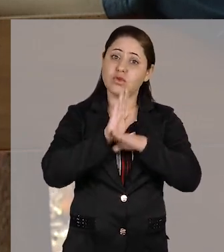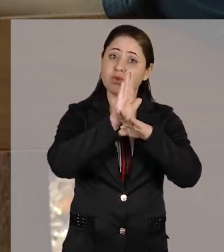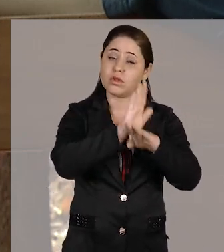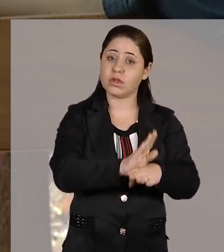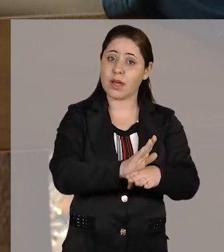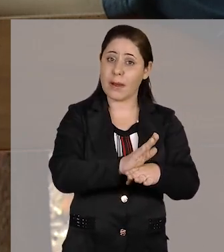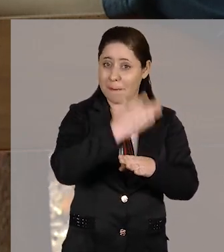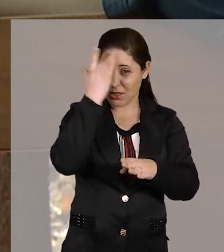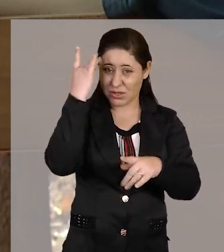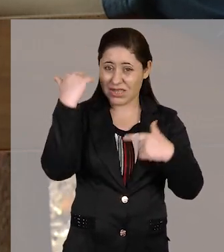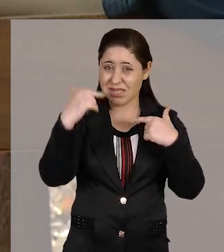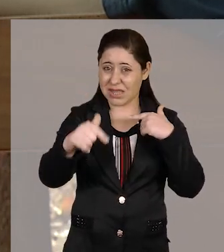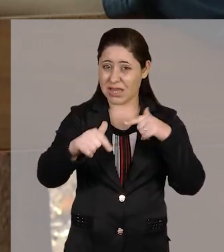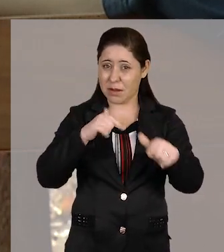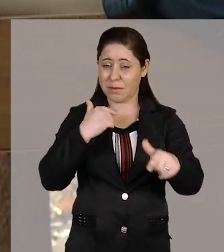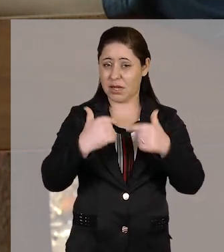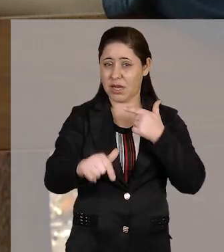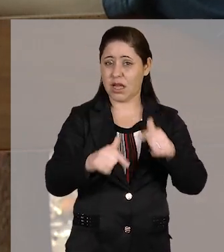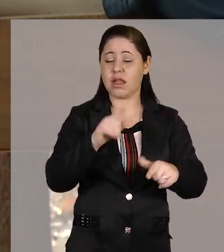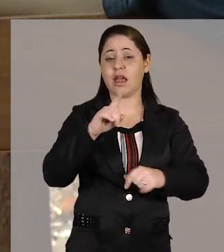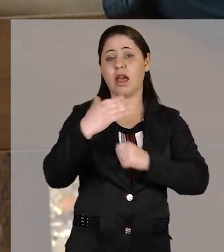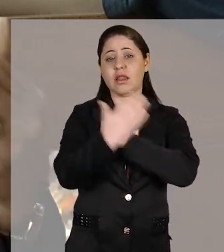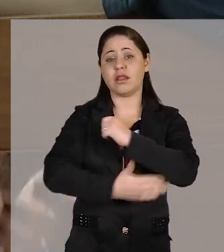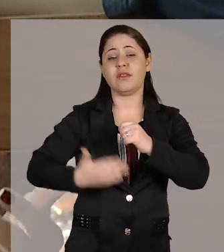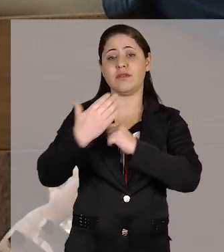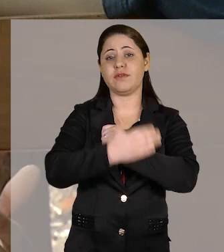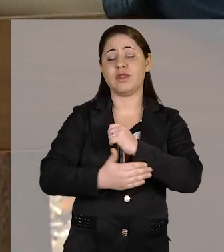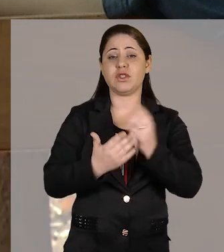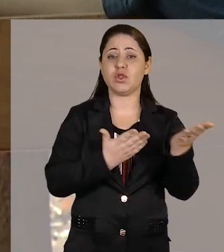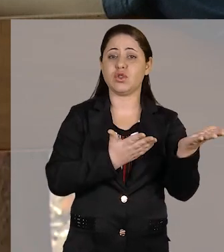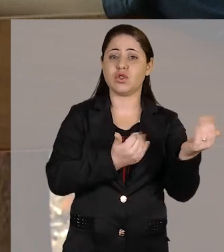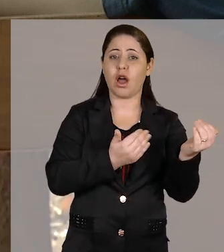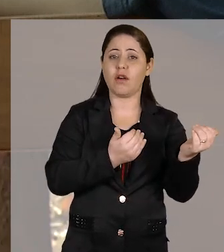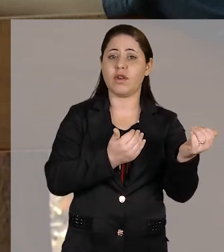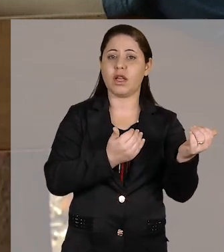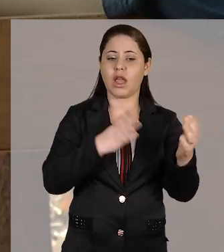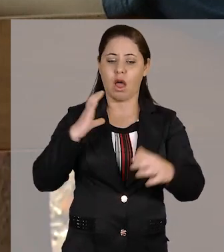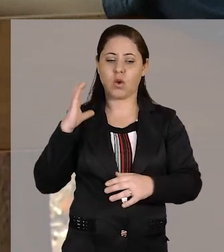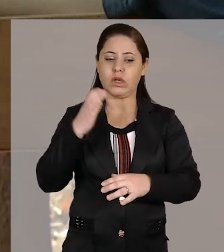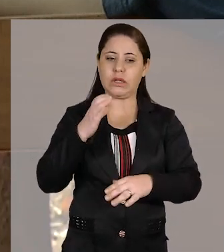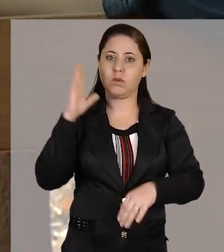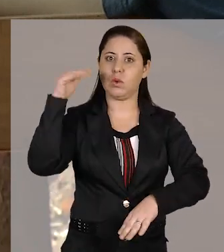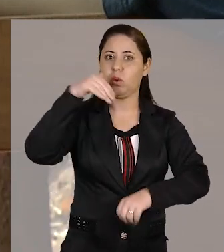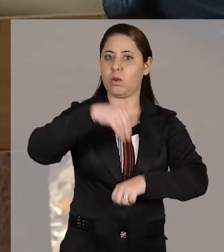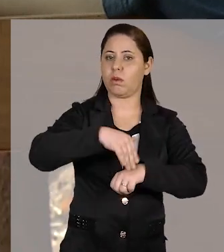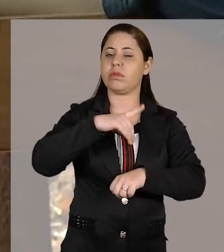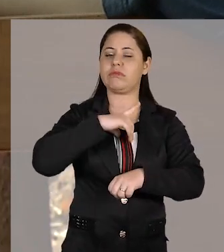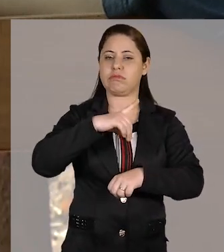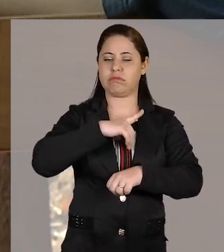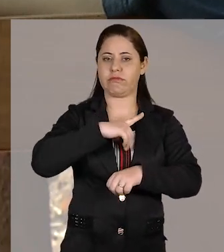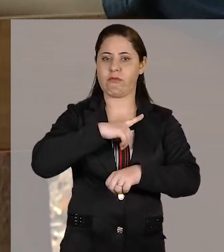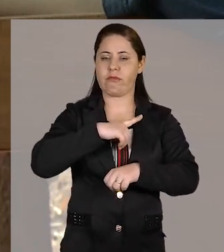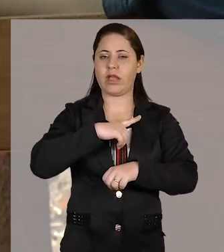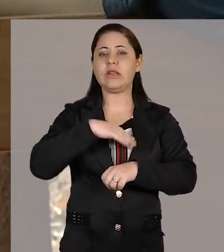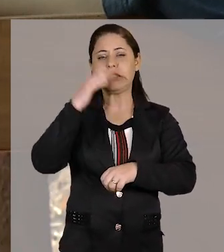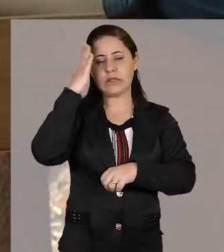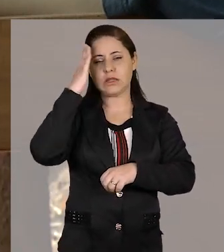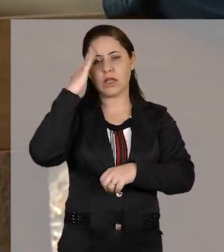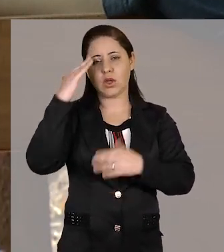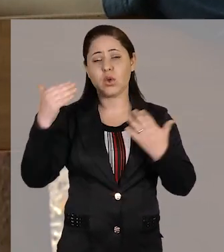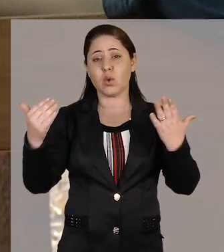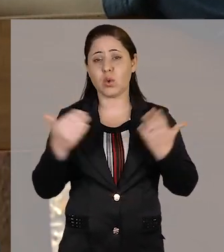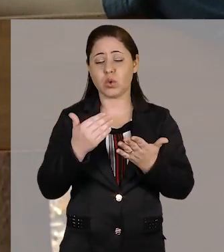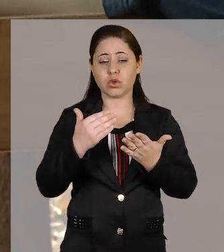que é tão específico, que é a defesa de adolescentes acusados de ato infracional. Eu acredito hoje que a obra realmente pode ser